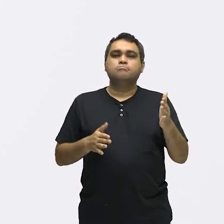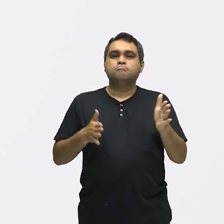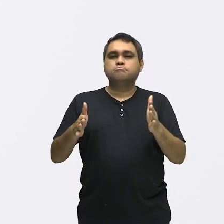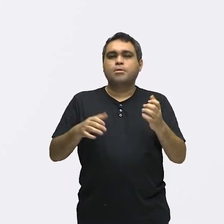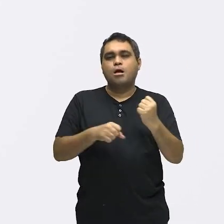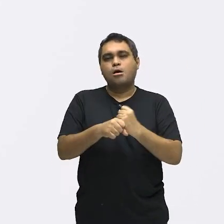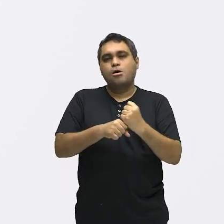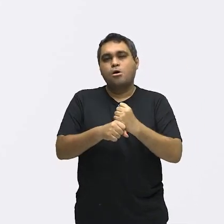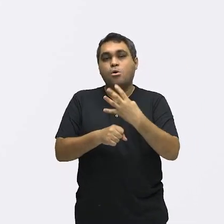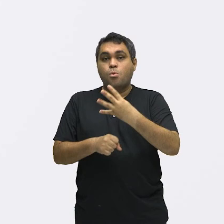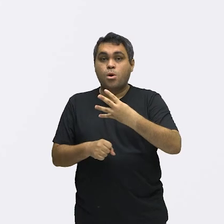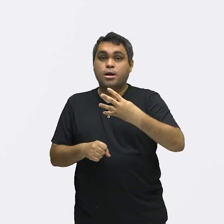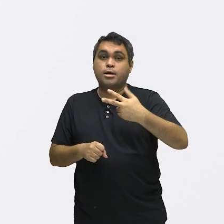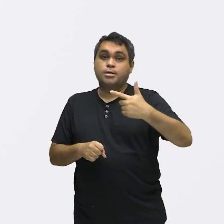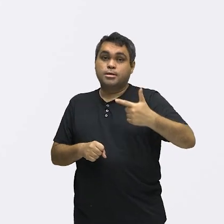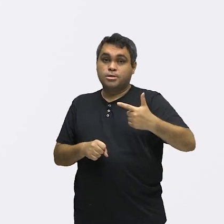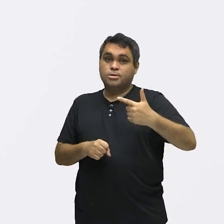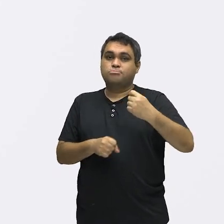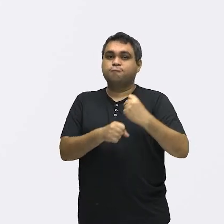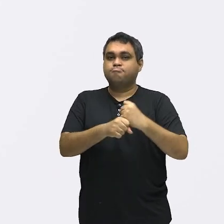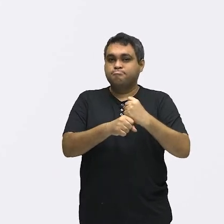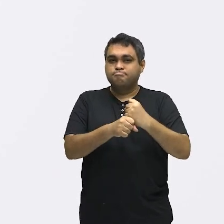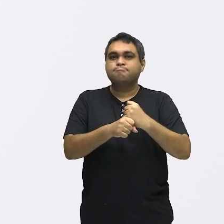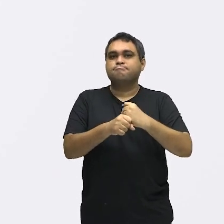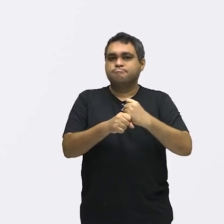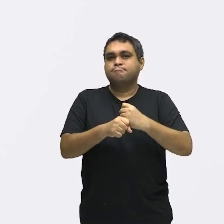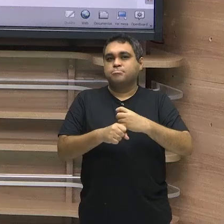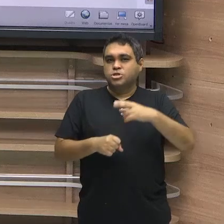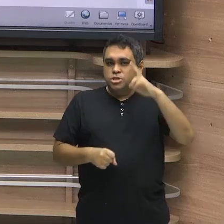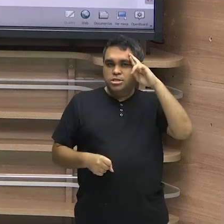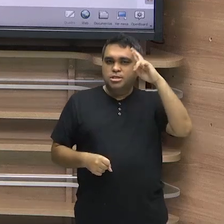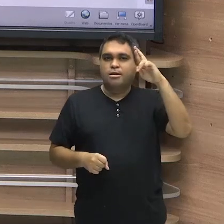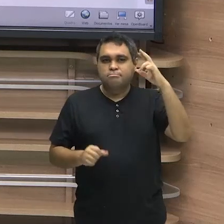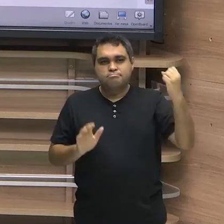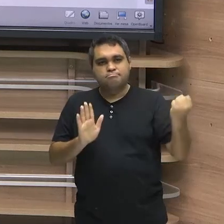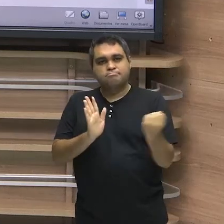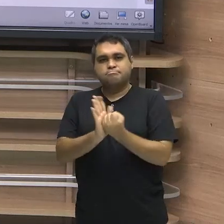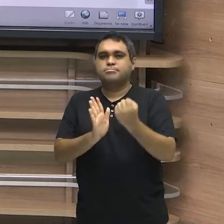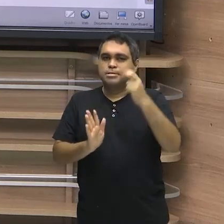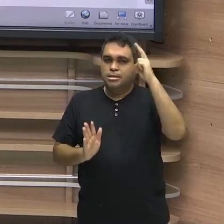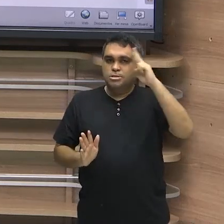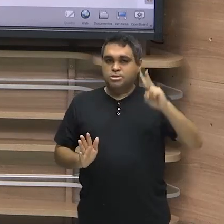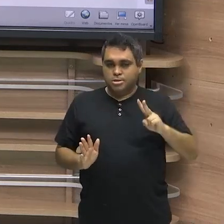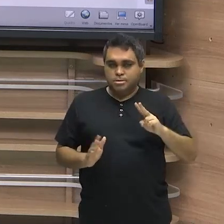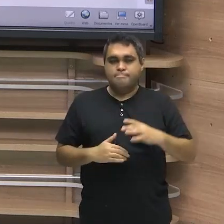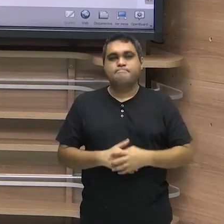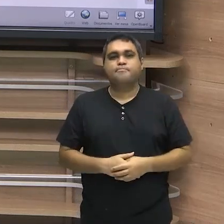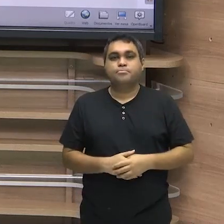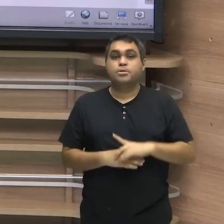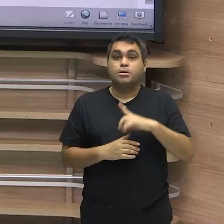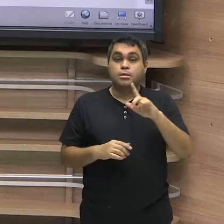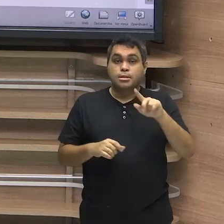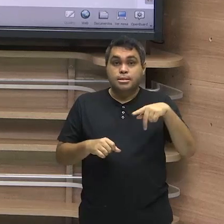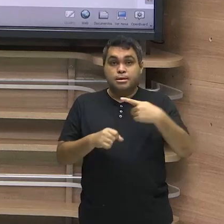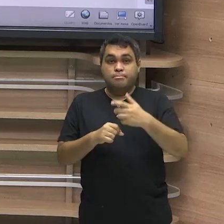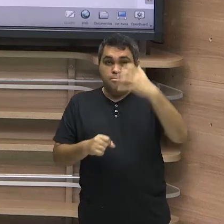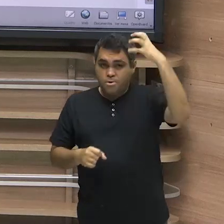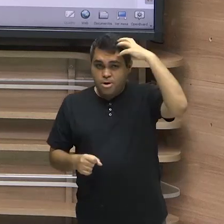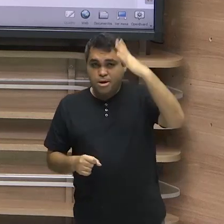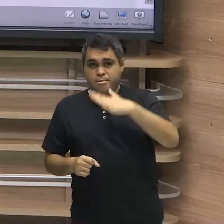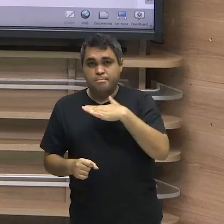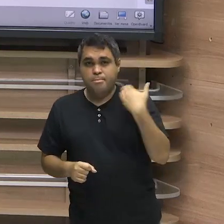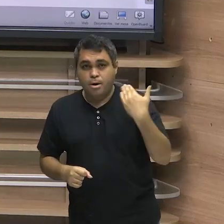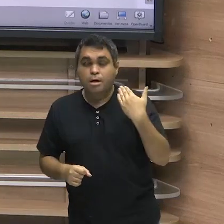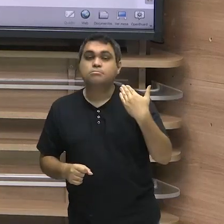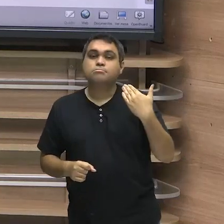de 42 anos, né? Ficou marcado na história, e tanto que a gente vai ver que após a morte de Nabucodonosor,